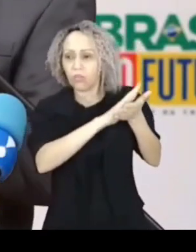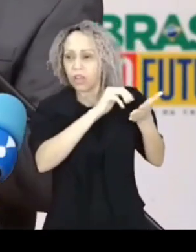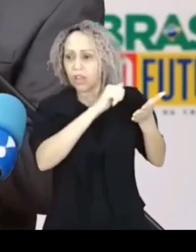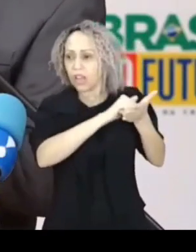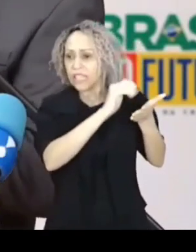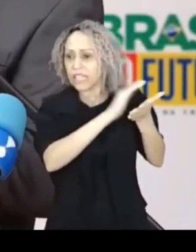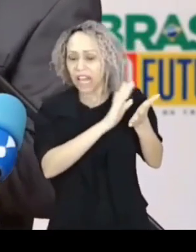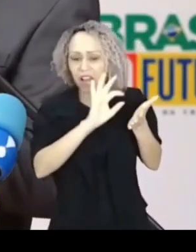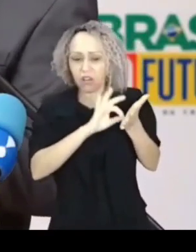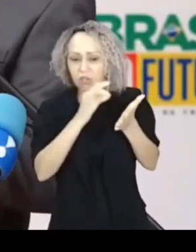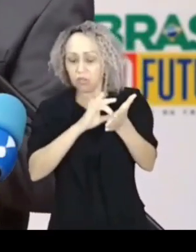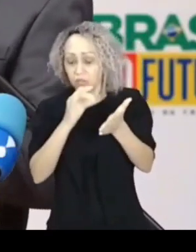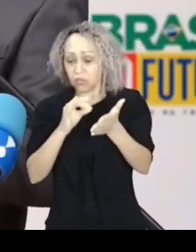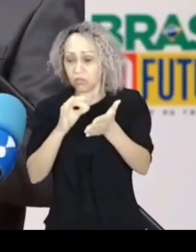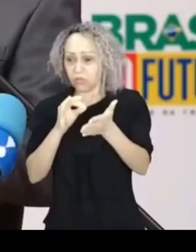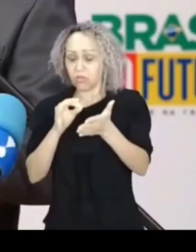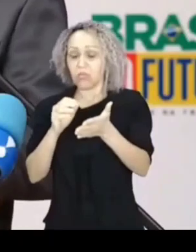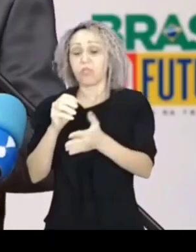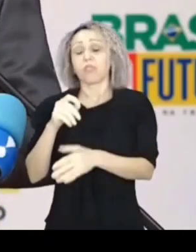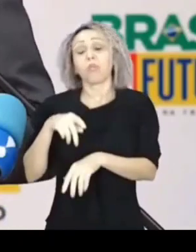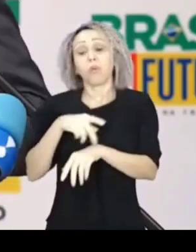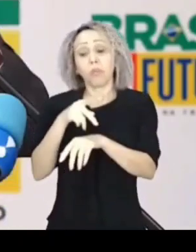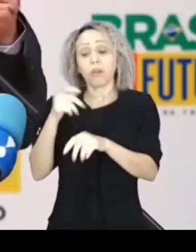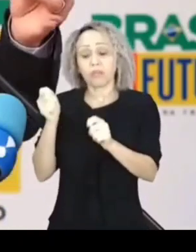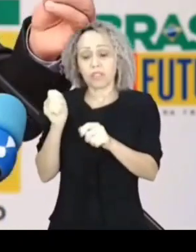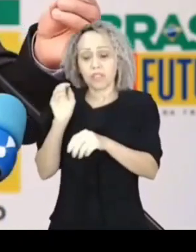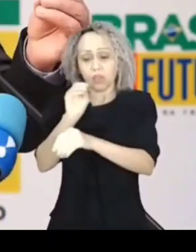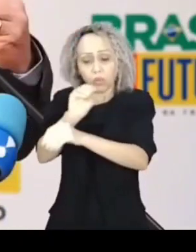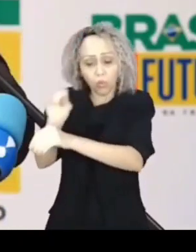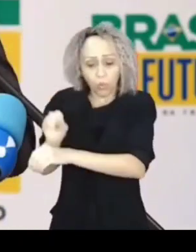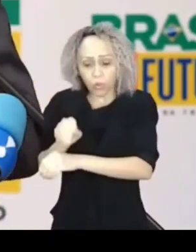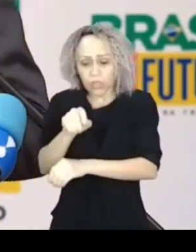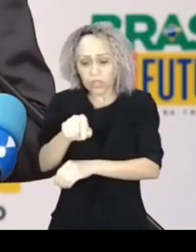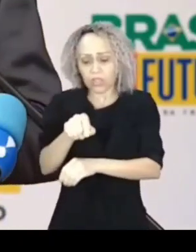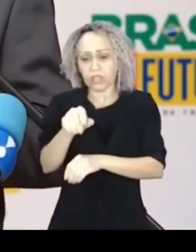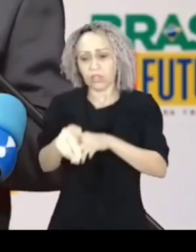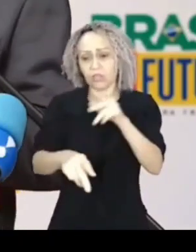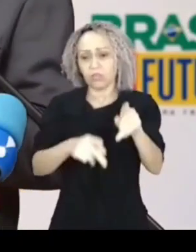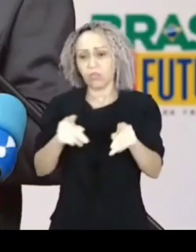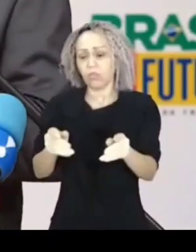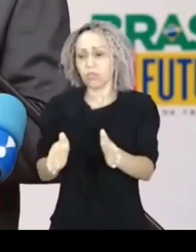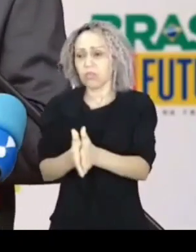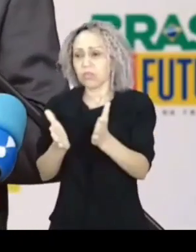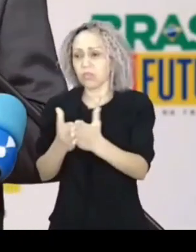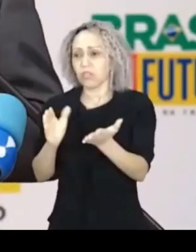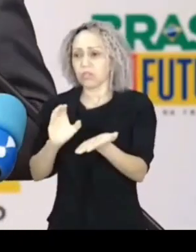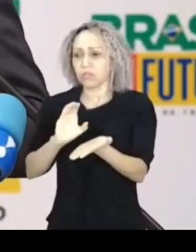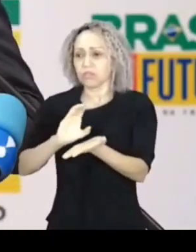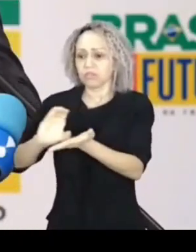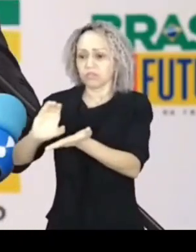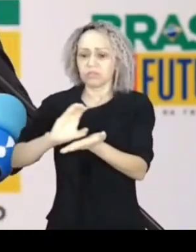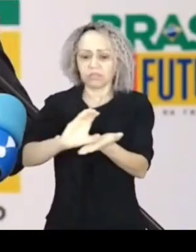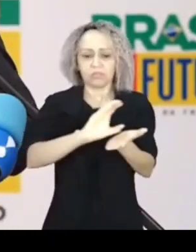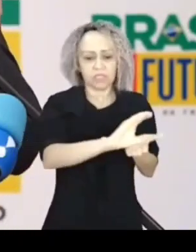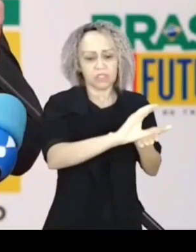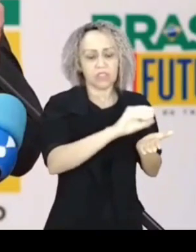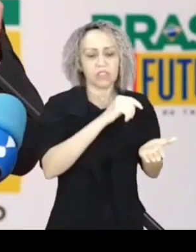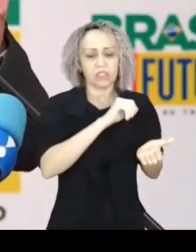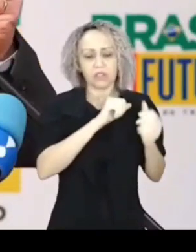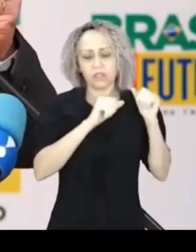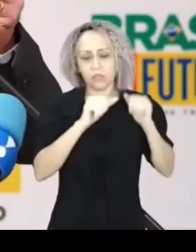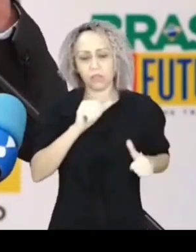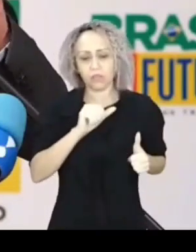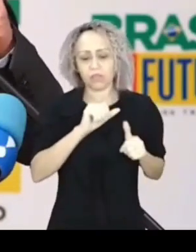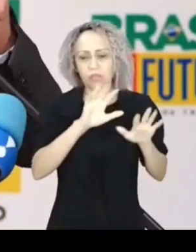é importante que o Estado faça política social, faça transferência, sabe, de renda como Bolsa Família, mas é importante que a